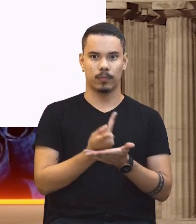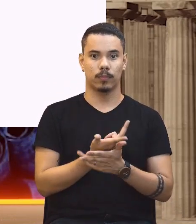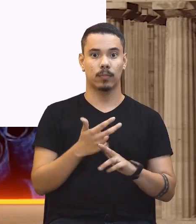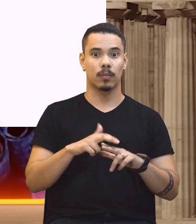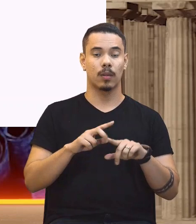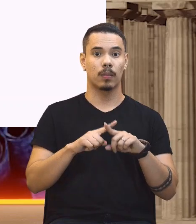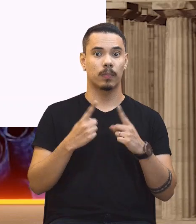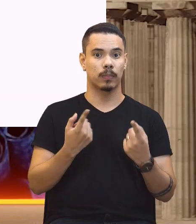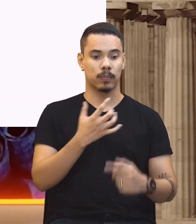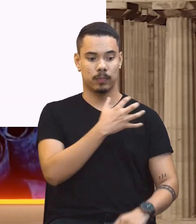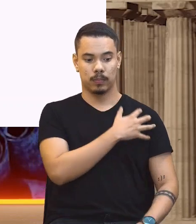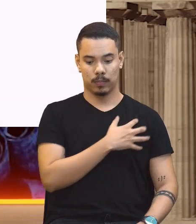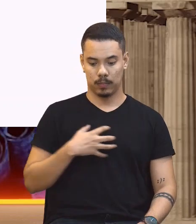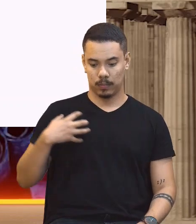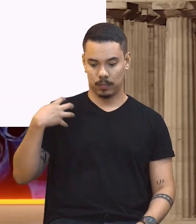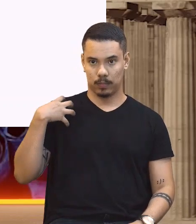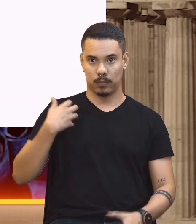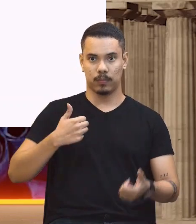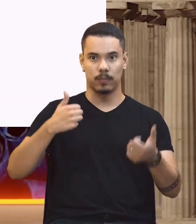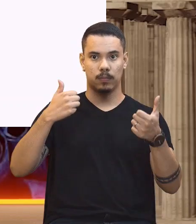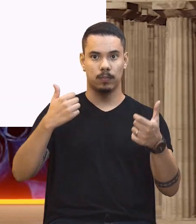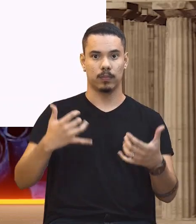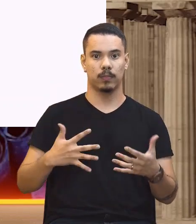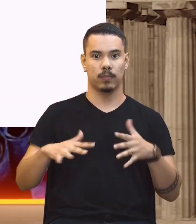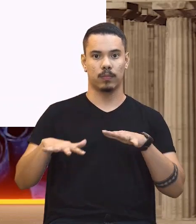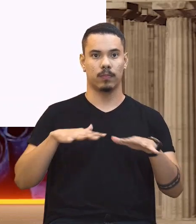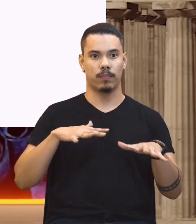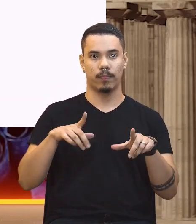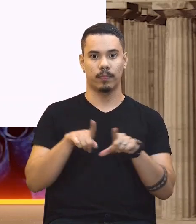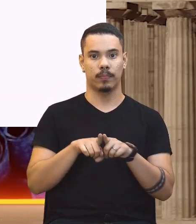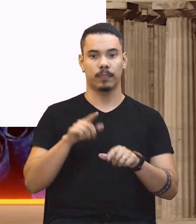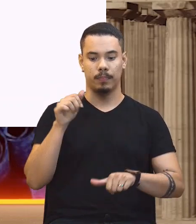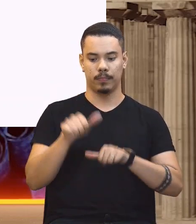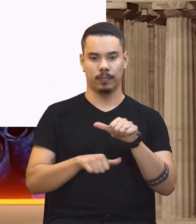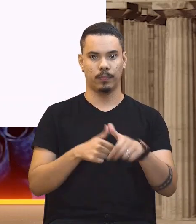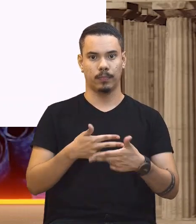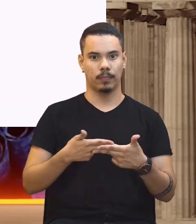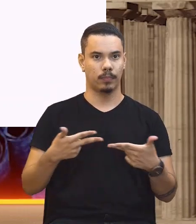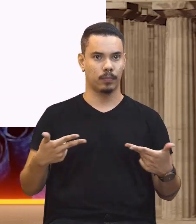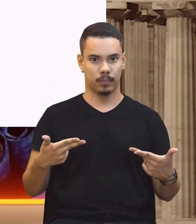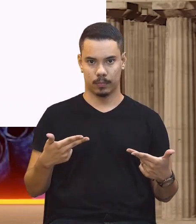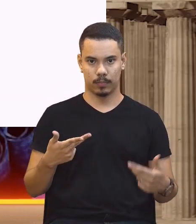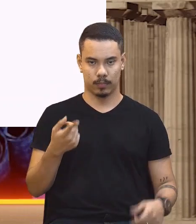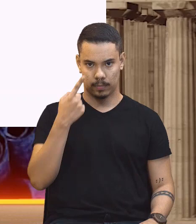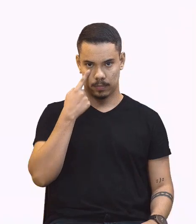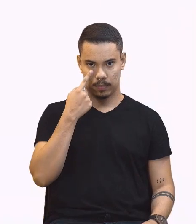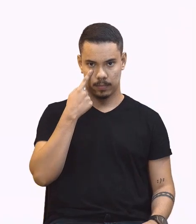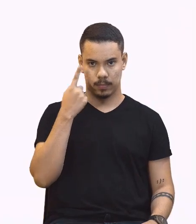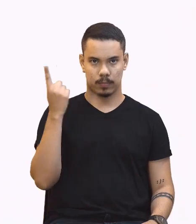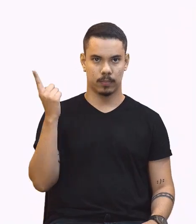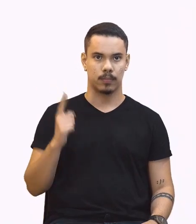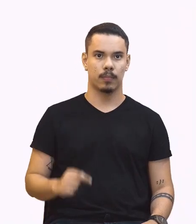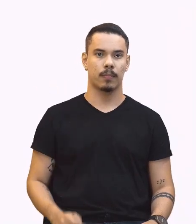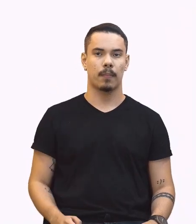Aristóteles explica o movimento e a mudança das coisas? Vamos lá para a nossa resposta.